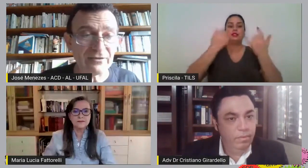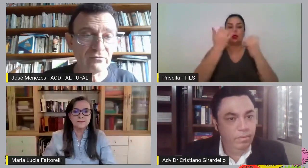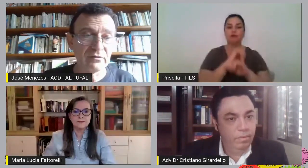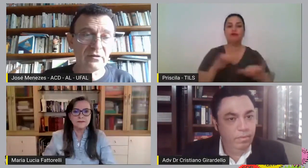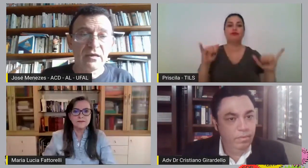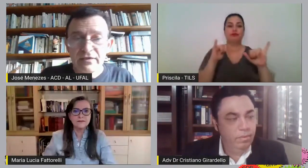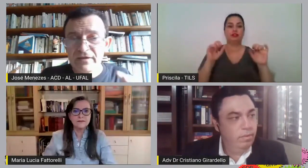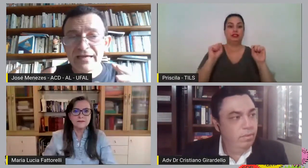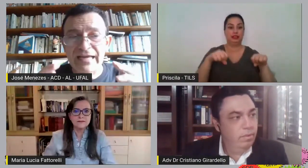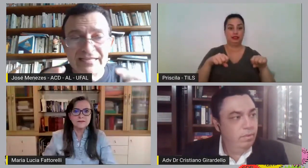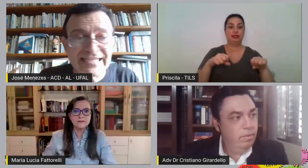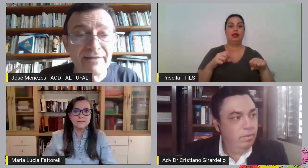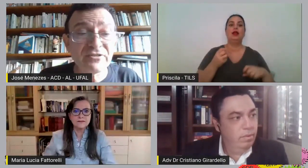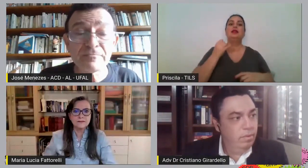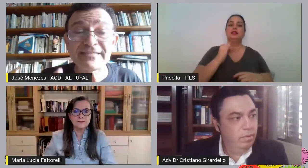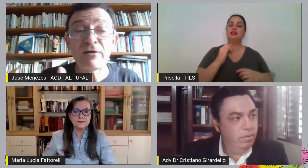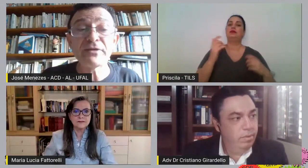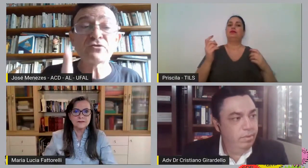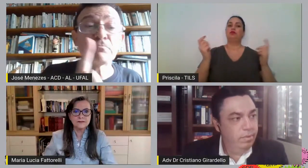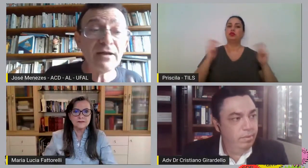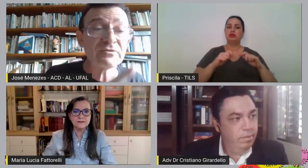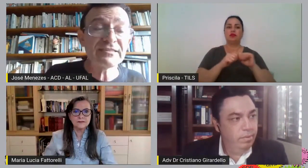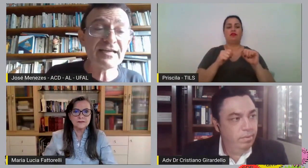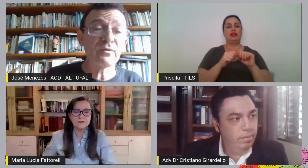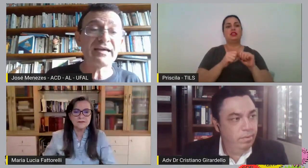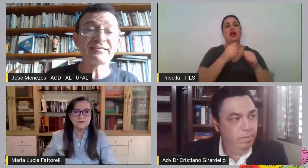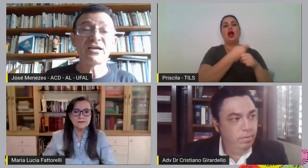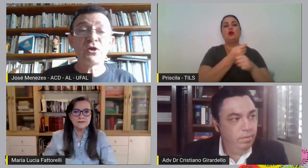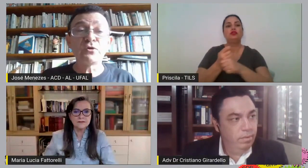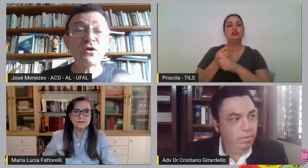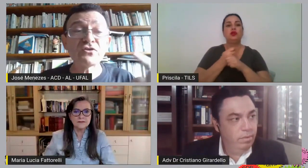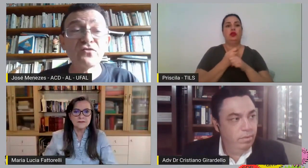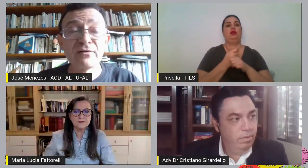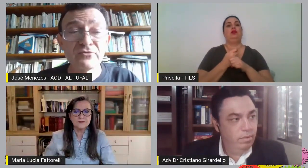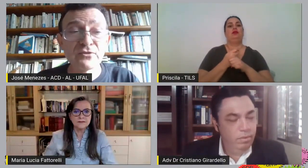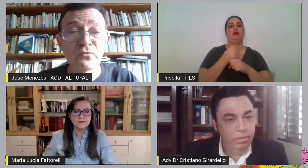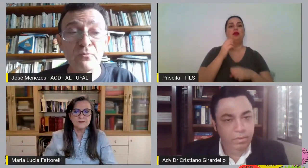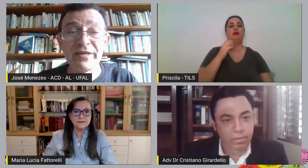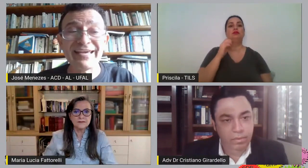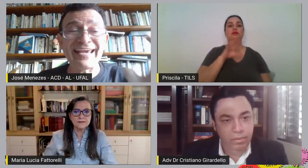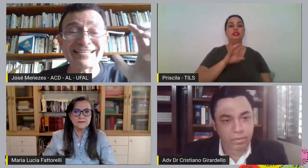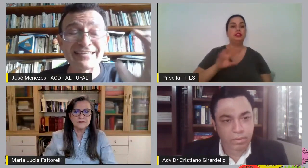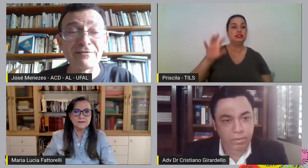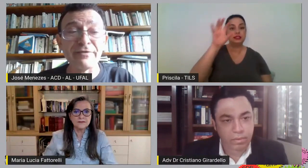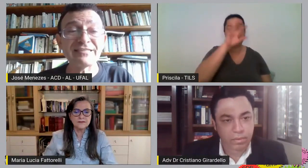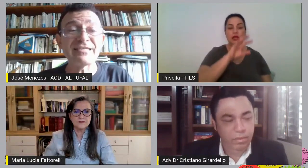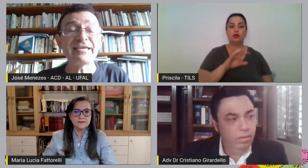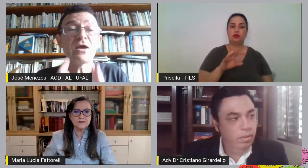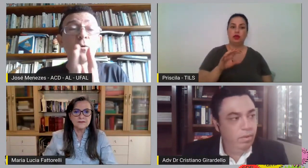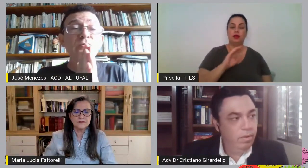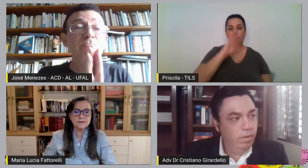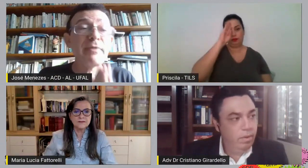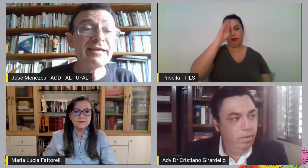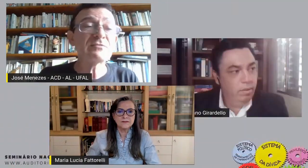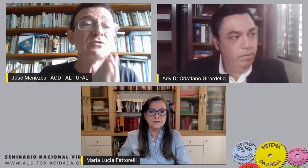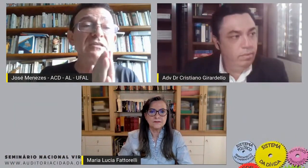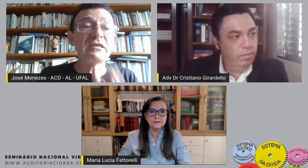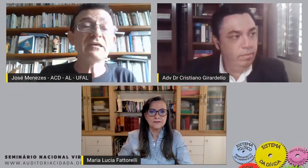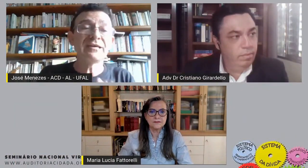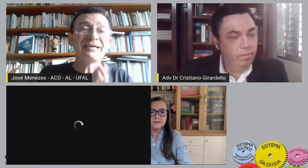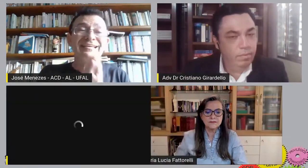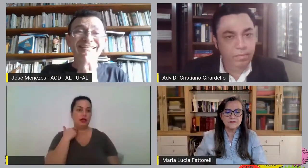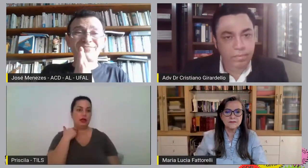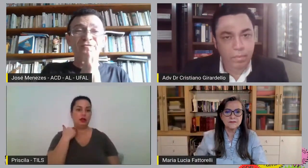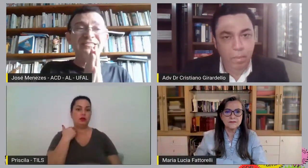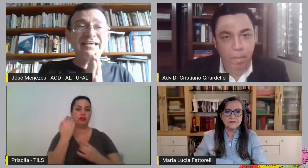cada estado e analisarmos especialmente os bancos estaduais, nós vamos descobrir exatamente que os